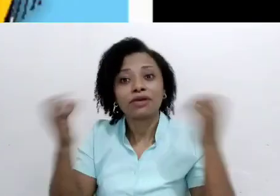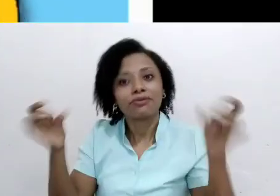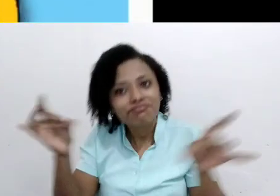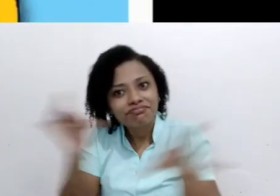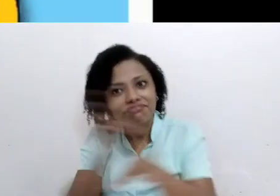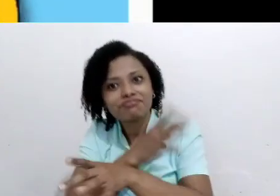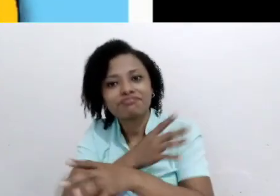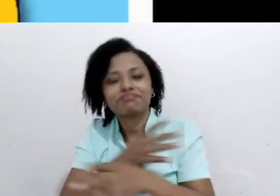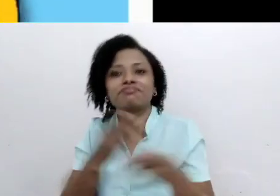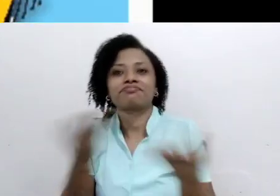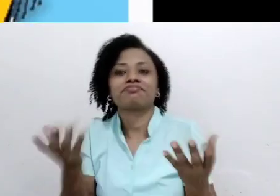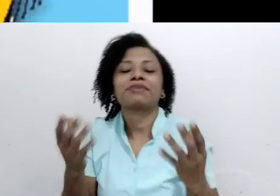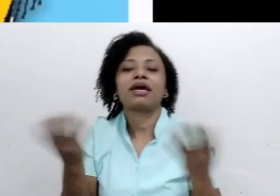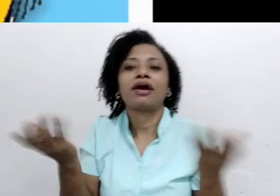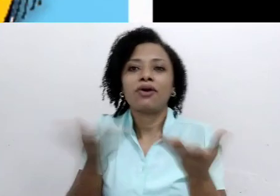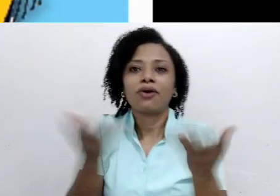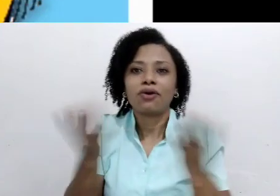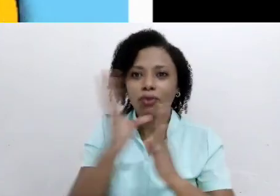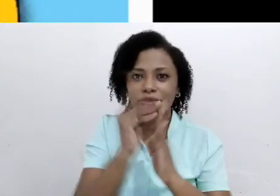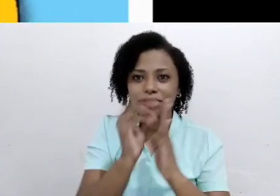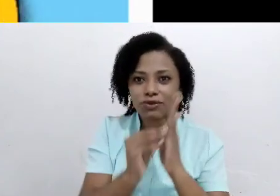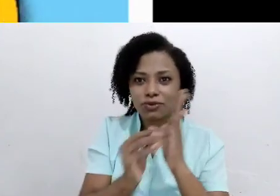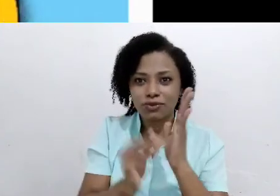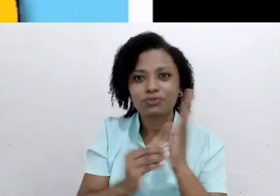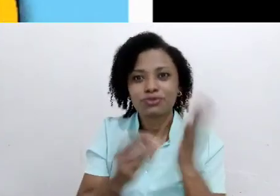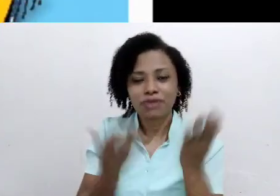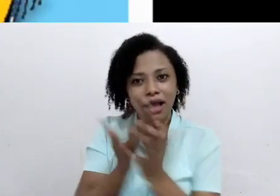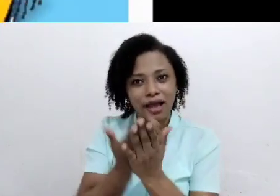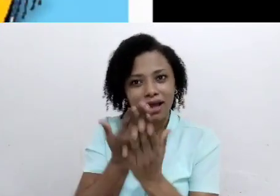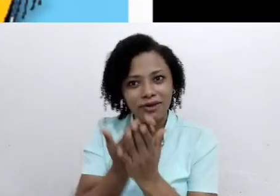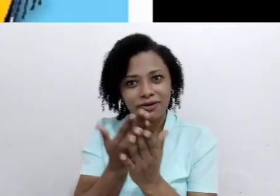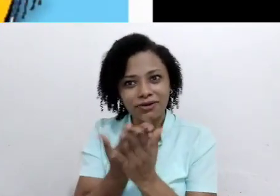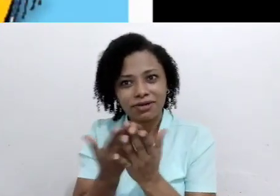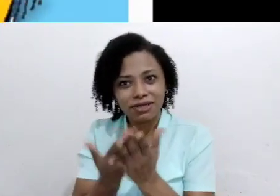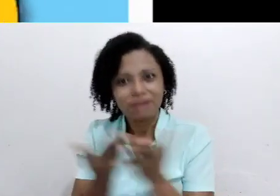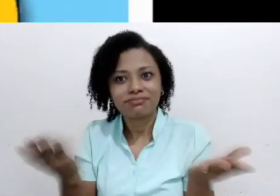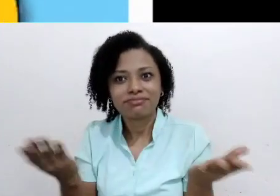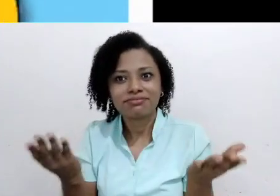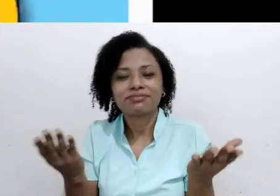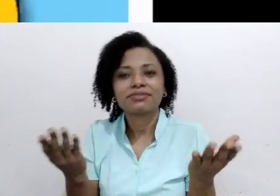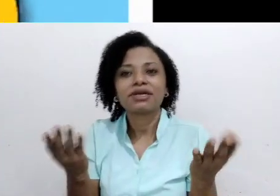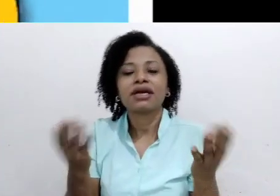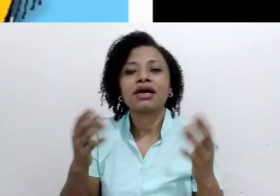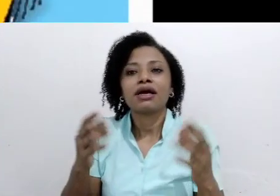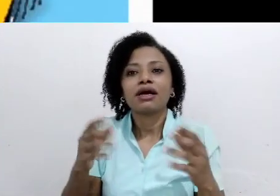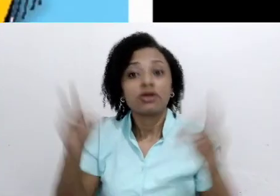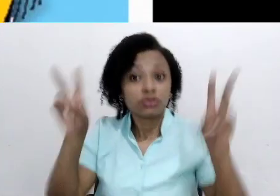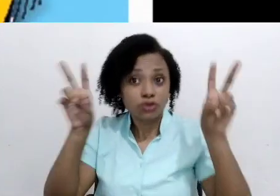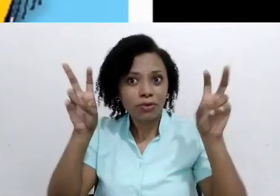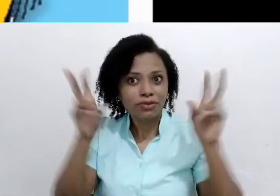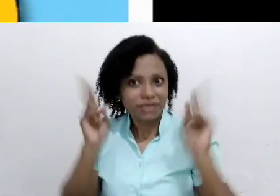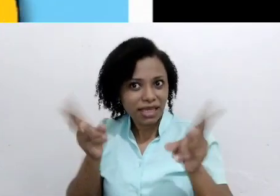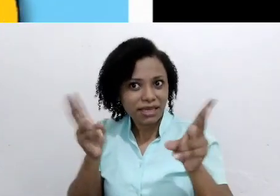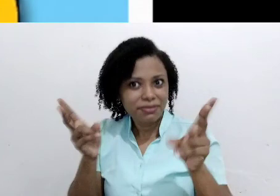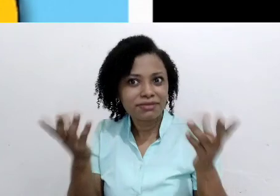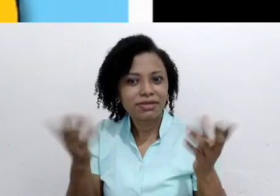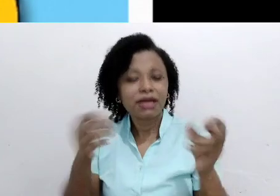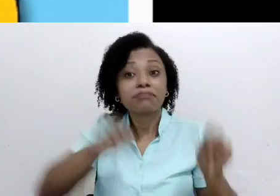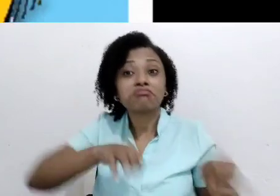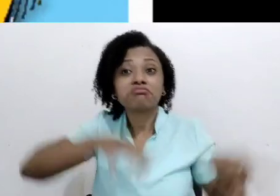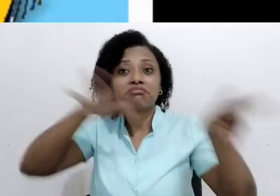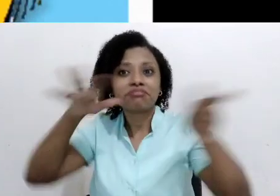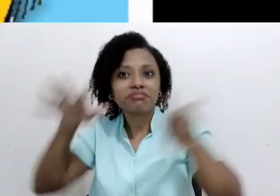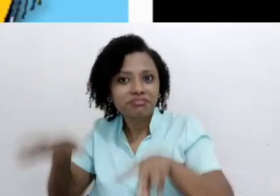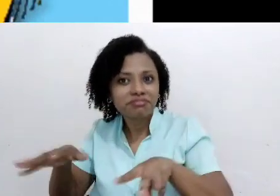Com isso, a gente encerra essa nossa segunda parte da aula, que é a finalização dos conceitos iniciais de óptica,